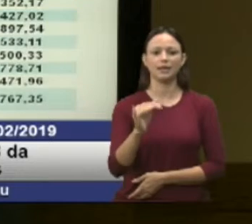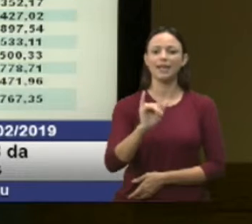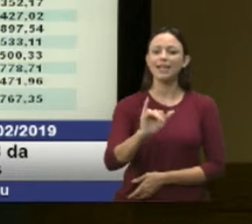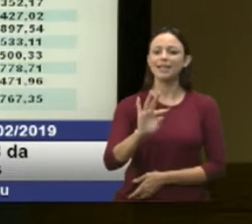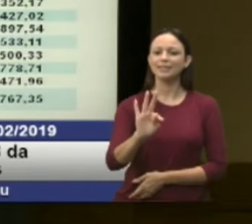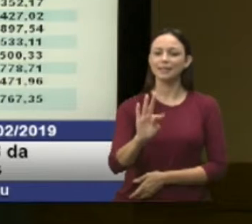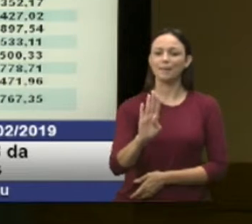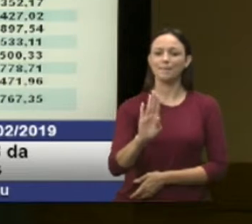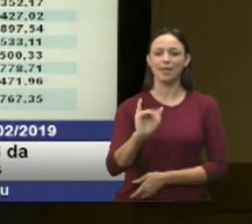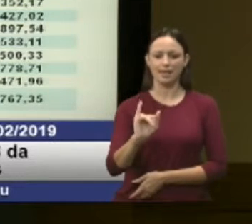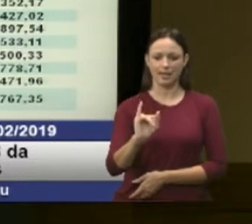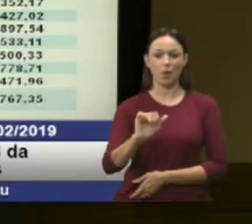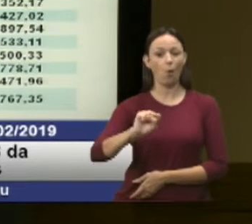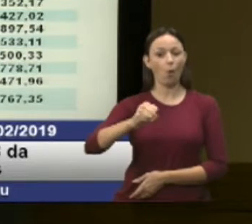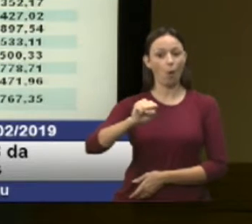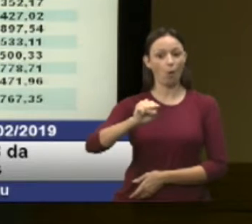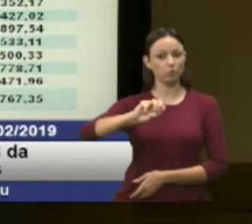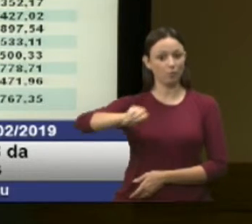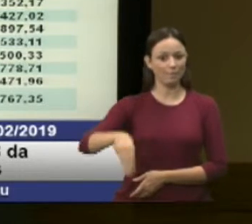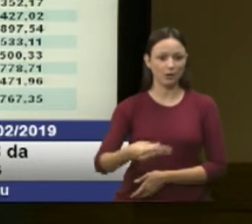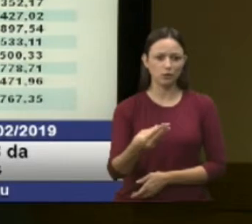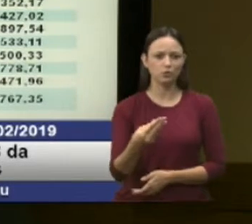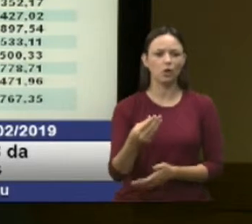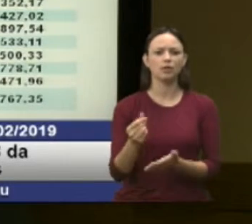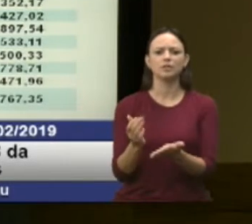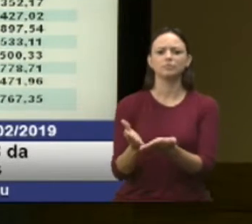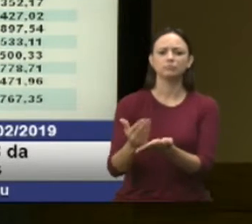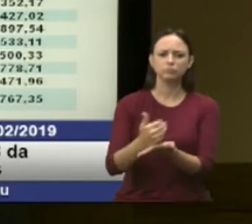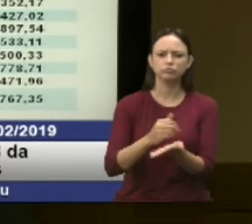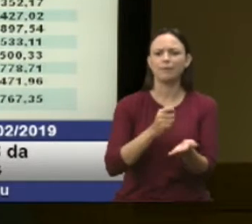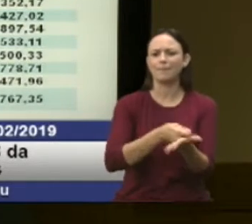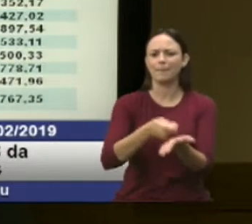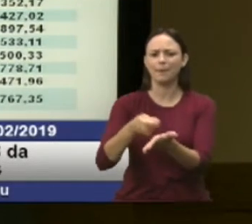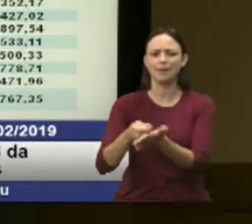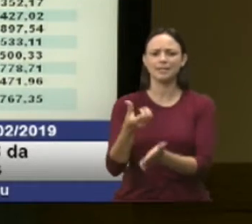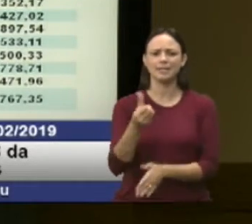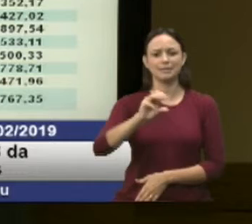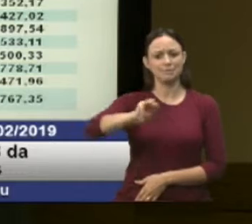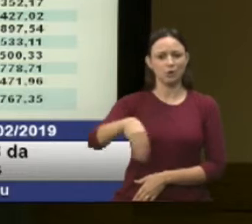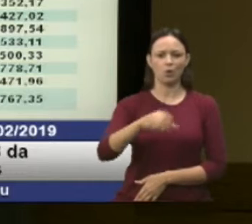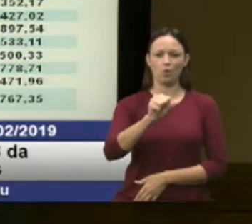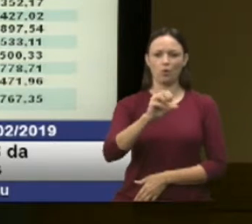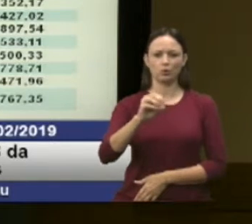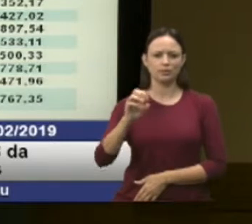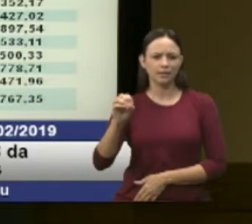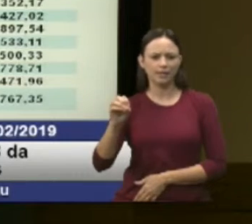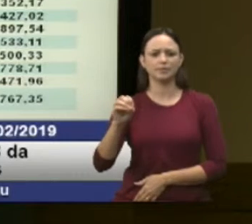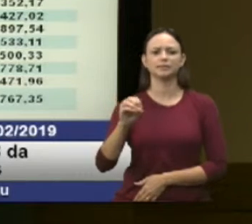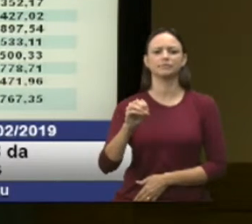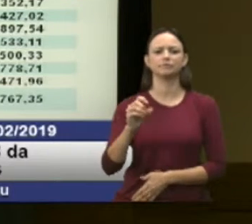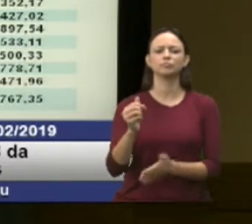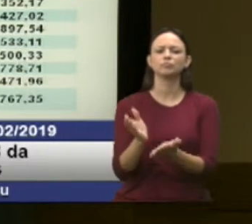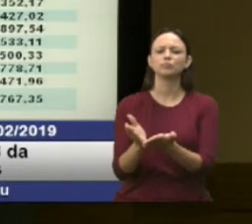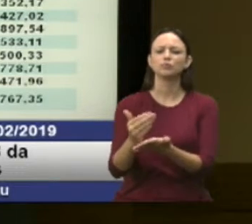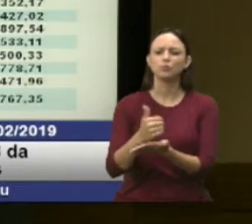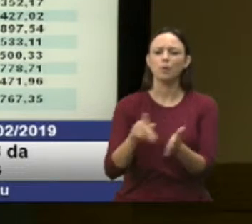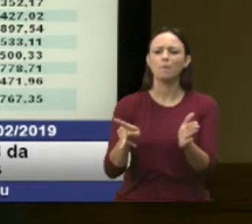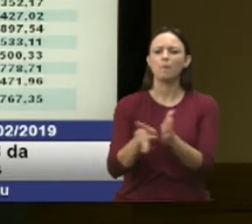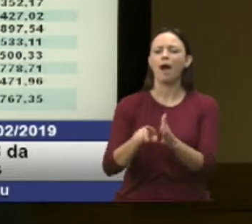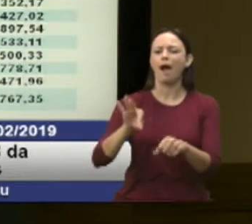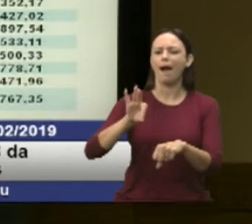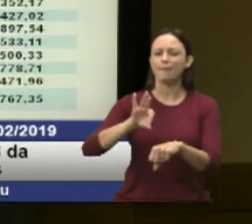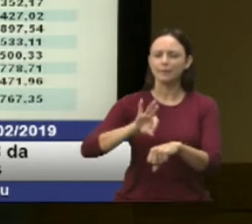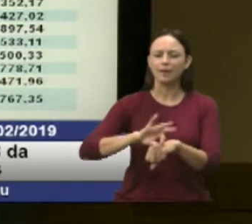ITBI, 8 milhões, receitas de contribuição, 6 milhões e 800, receitas de capital,